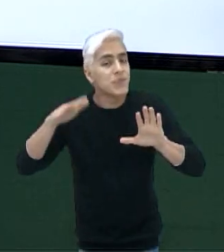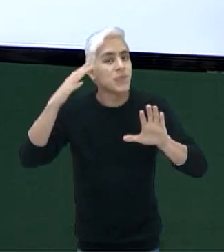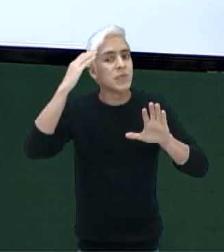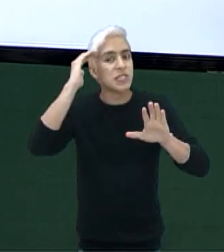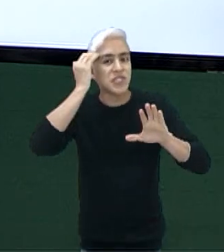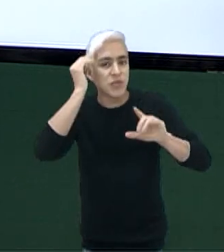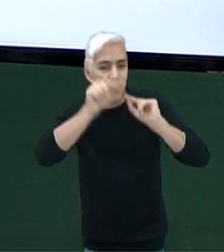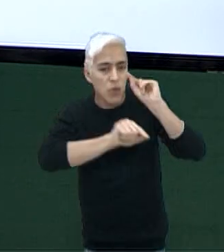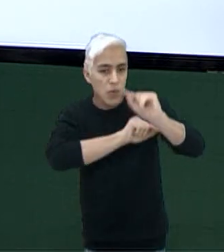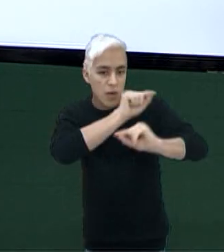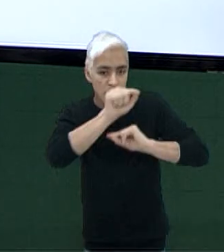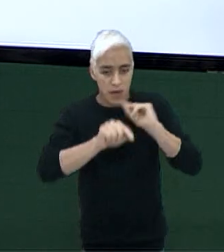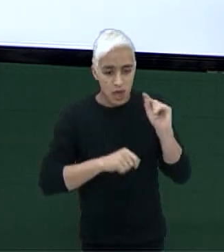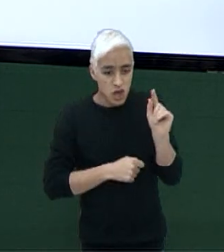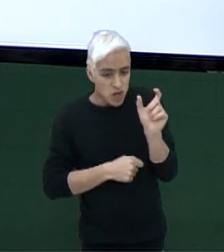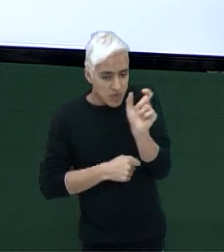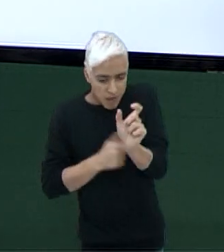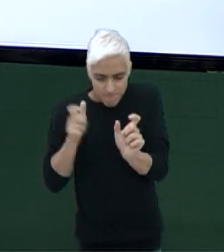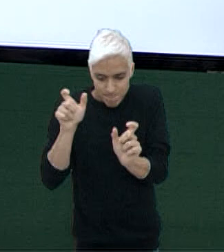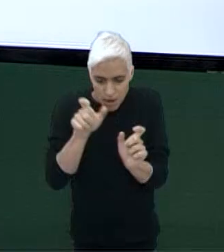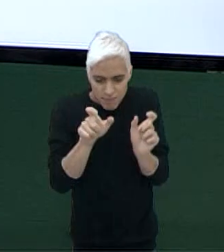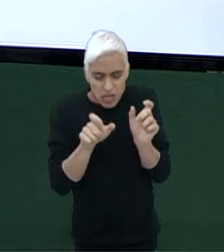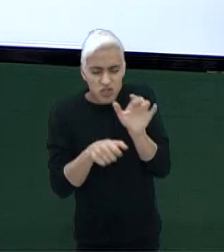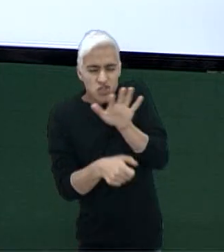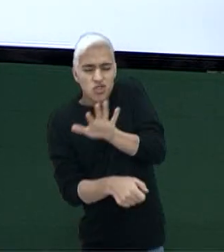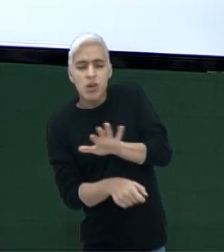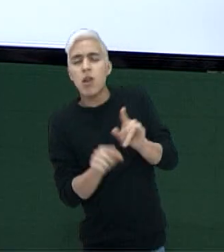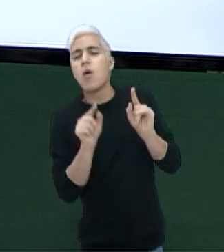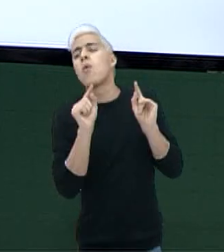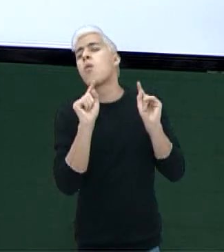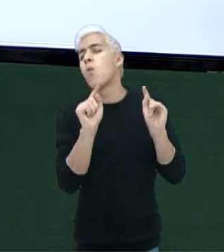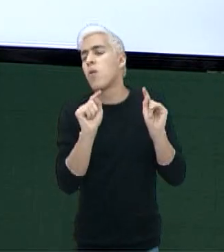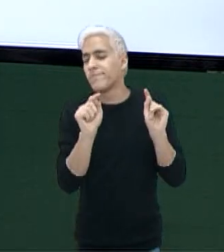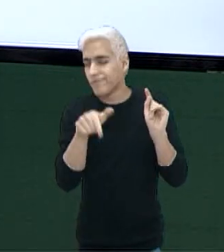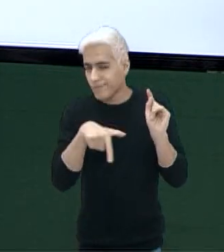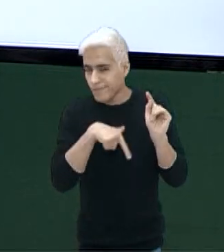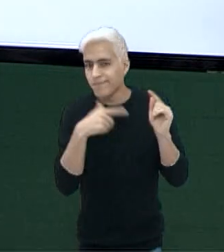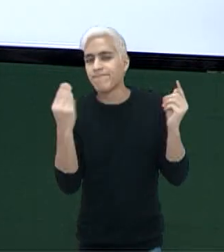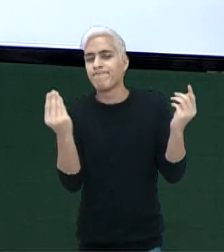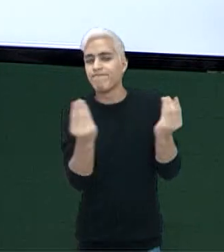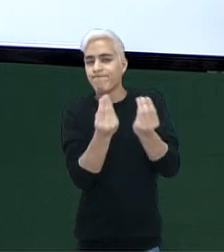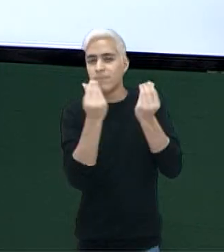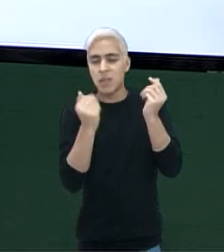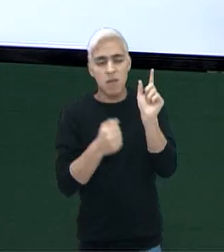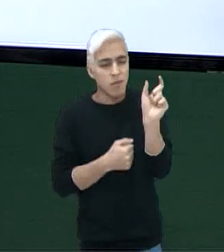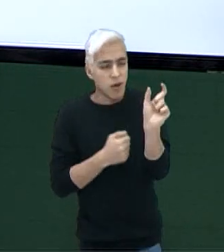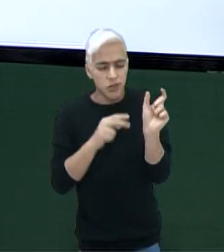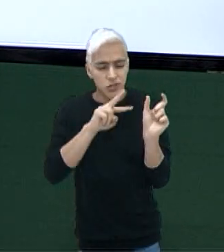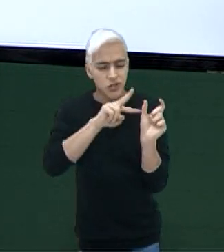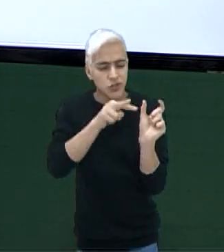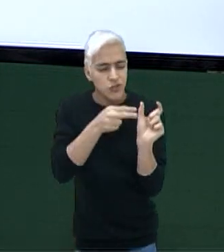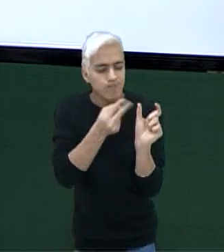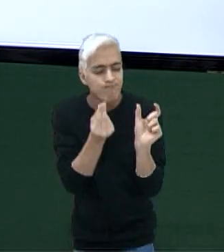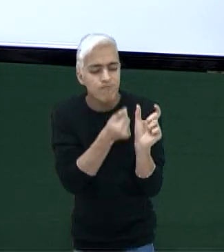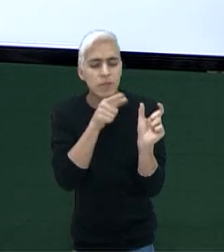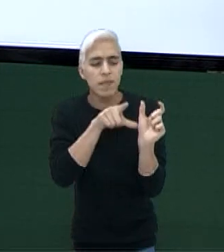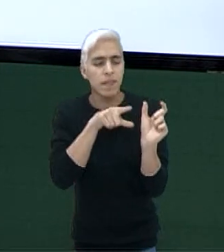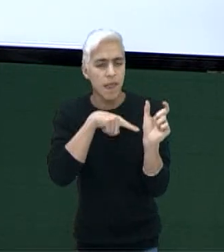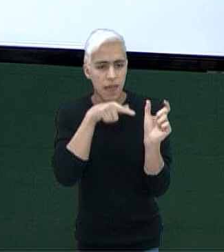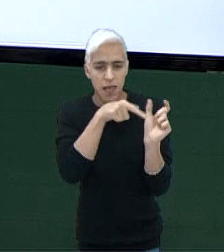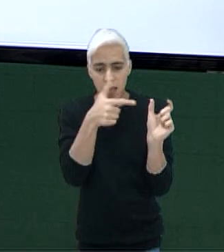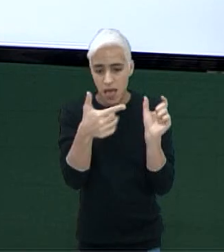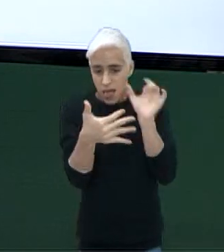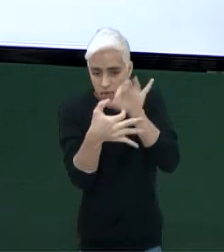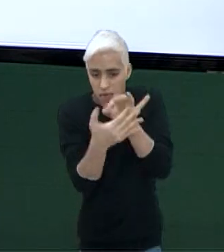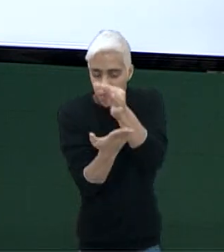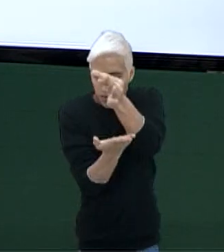que o uso dos termos, de modo geral, eles sempre vão trazer alguma carga de sentido aí para o texto e é importante a gente